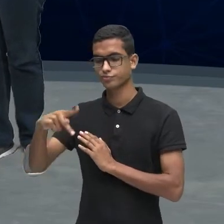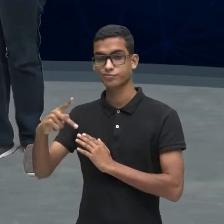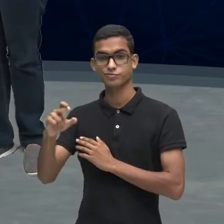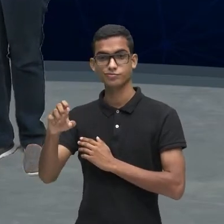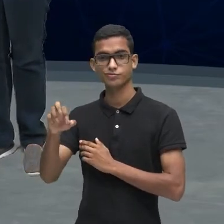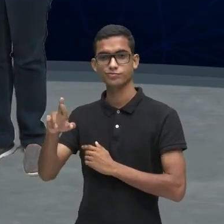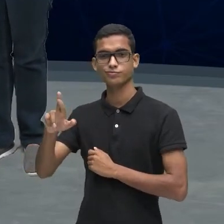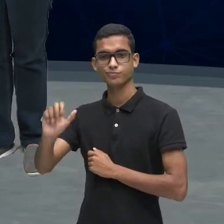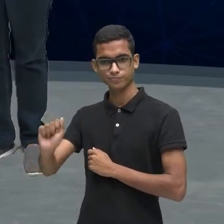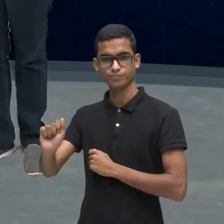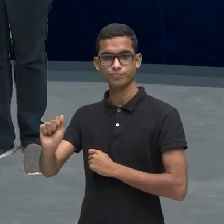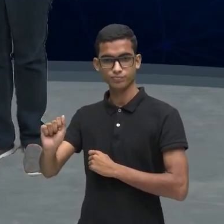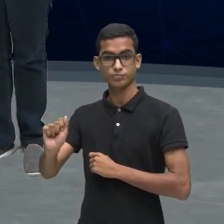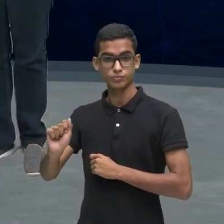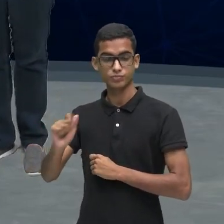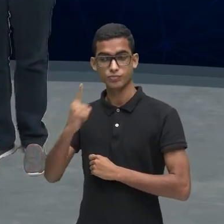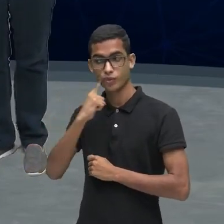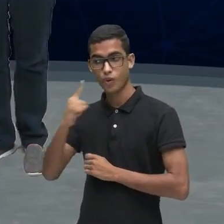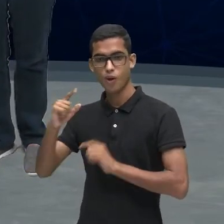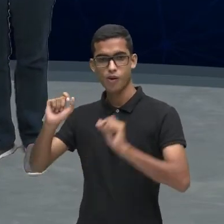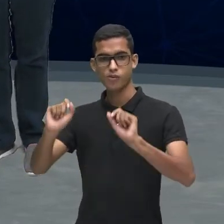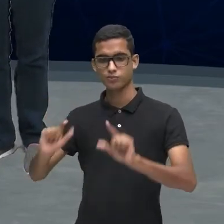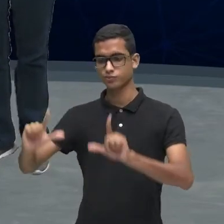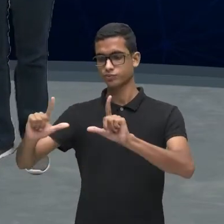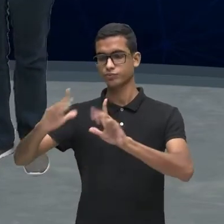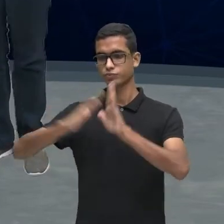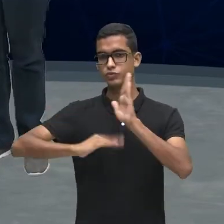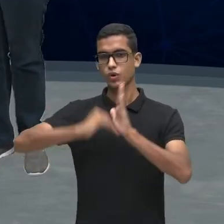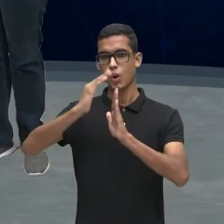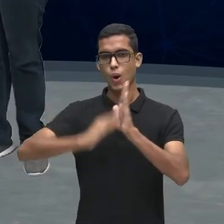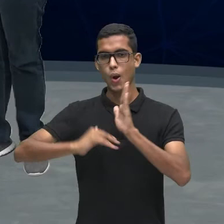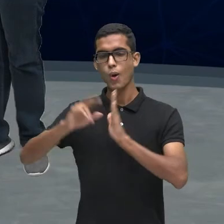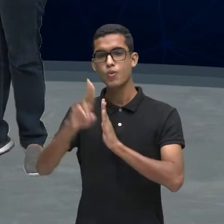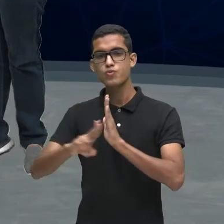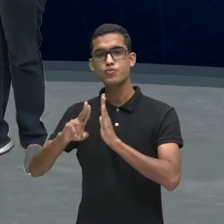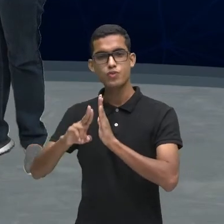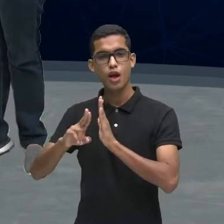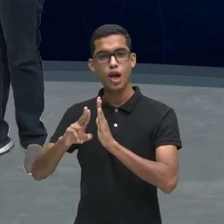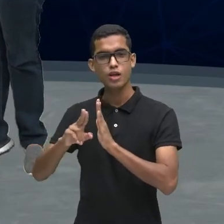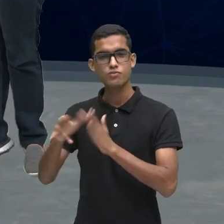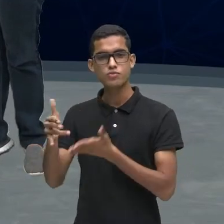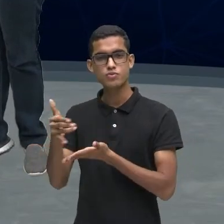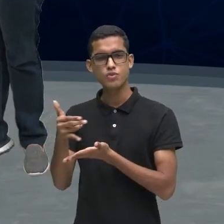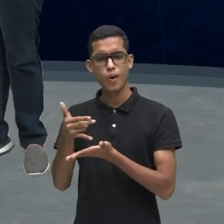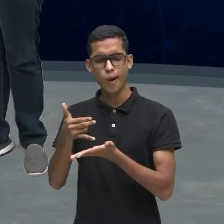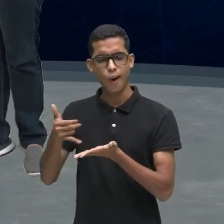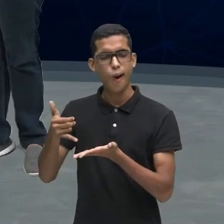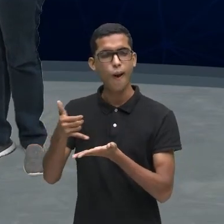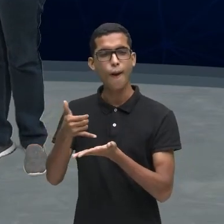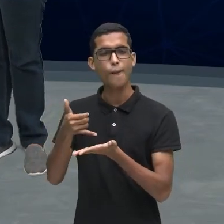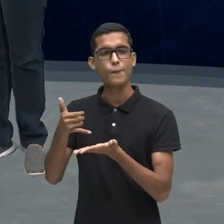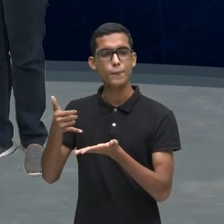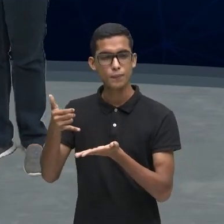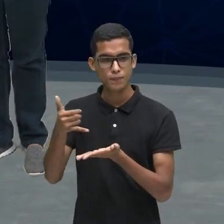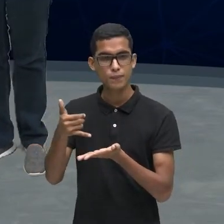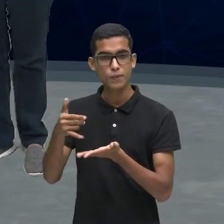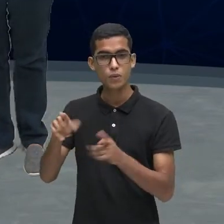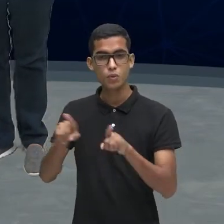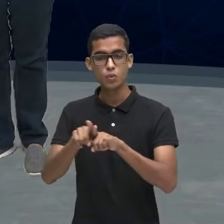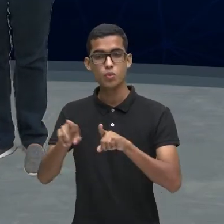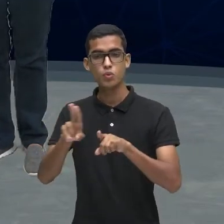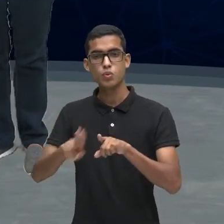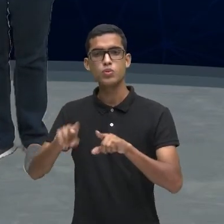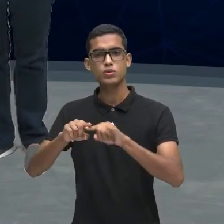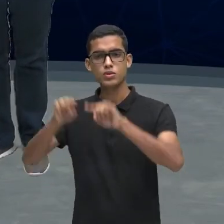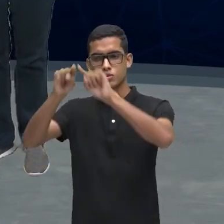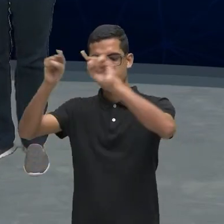foi pintado com tinta a óleo sobre tela. Isso aqui o suporte é tela, ou seja, tecido, e também tem a